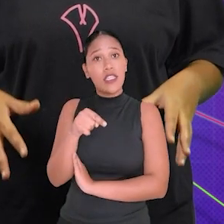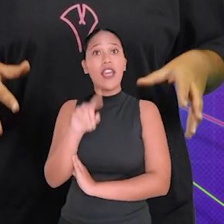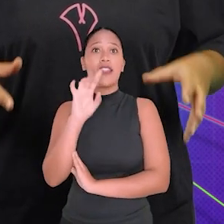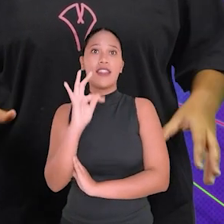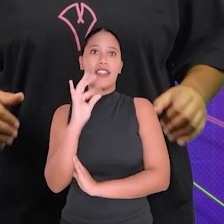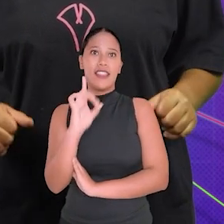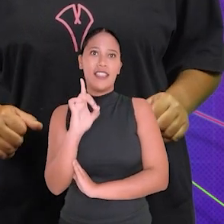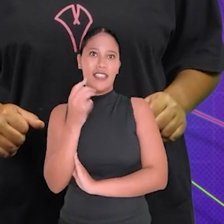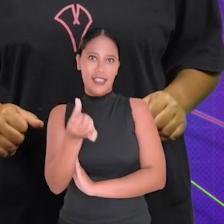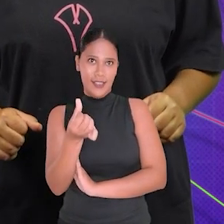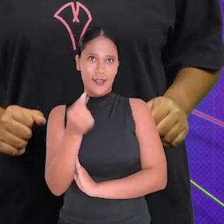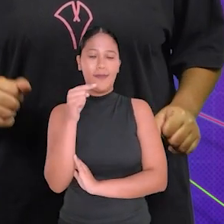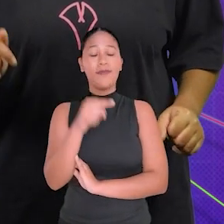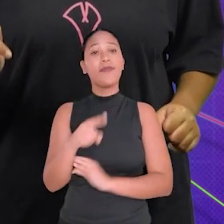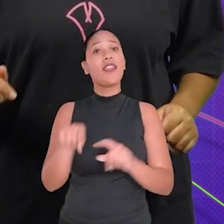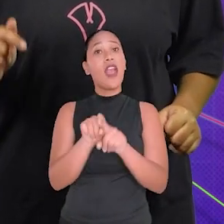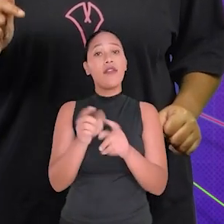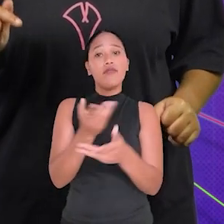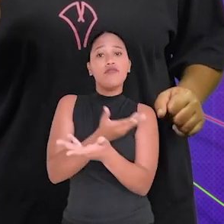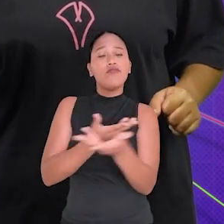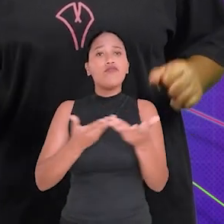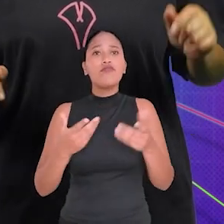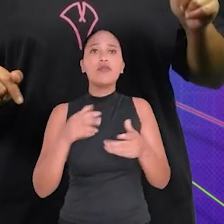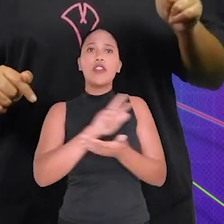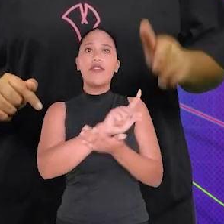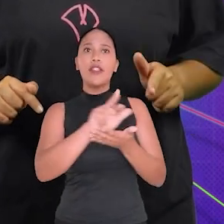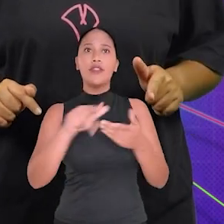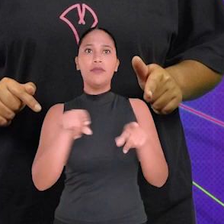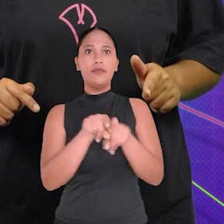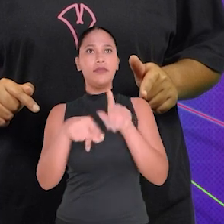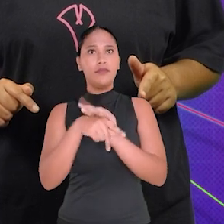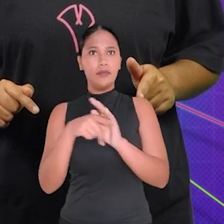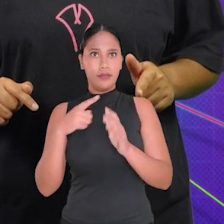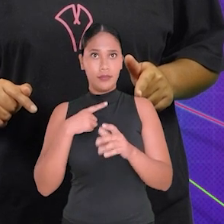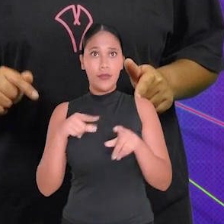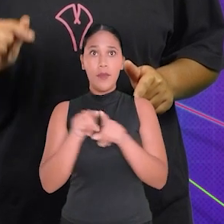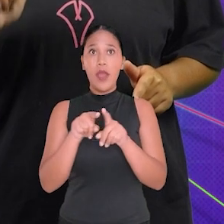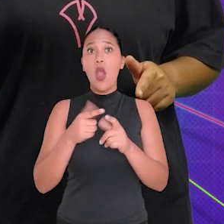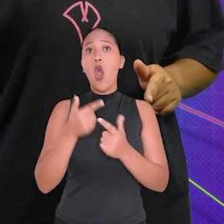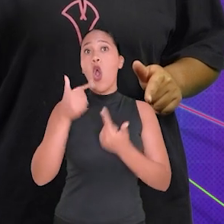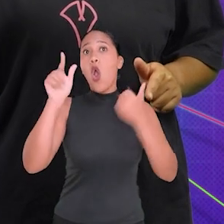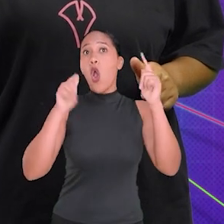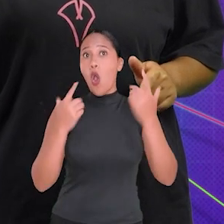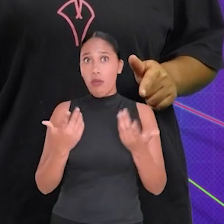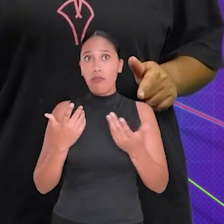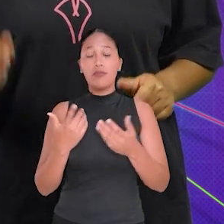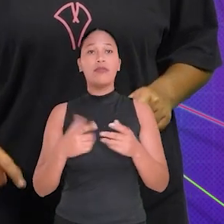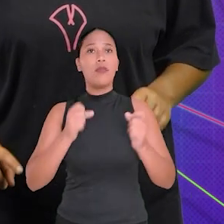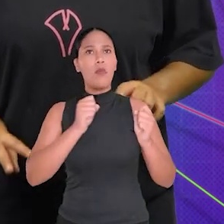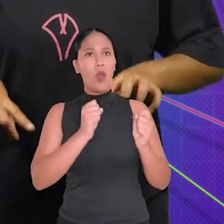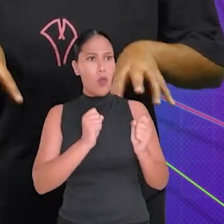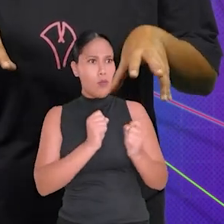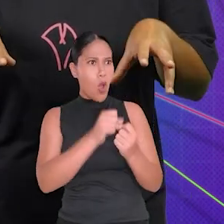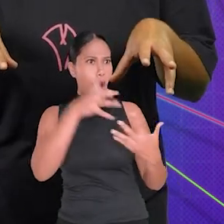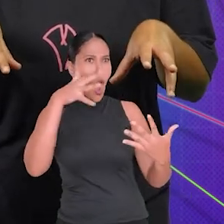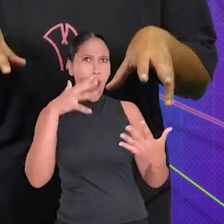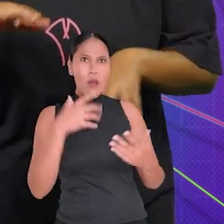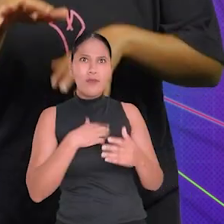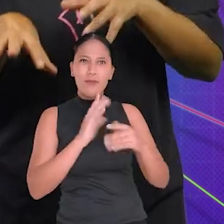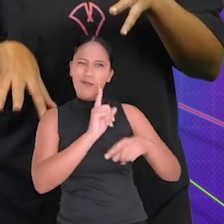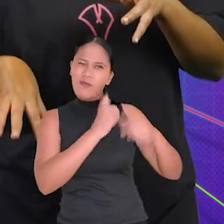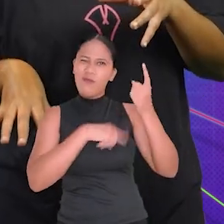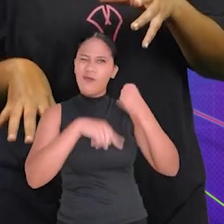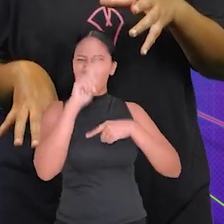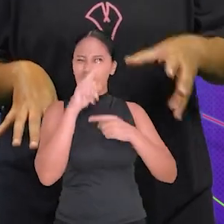importante do Bloons TD6. Os jogadores podem interagir com diferentes tipos de torres de defesa e outros elementos, como poderes